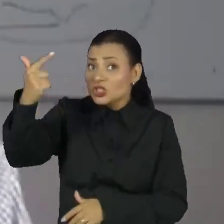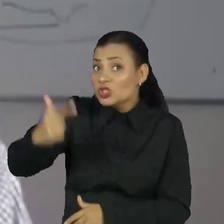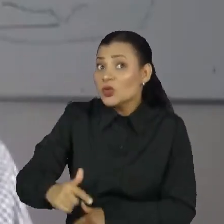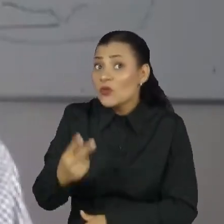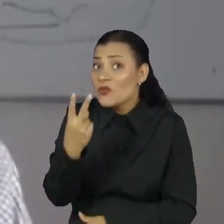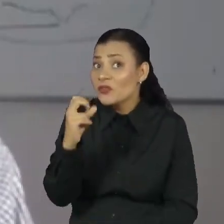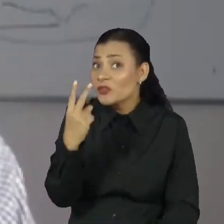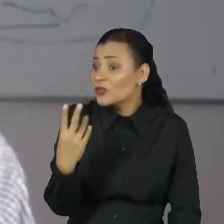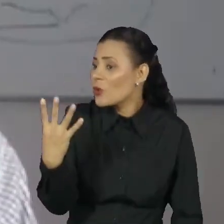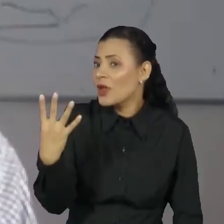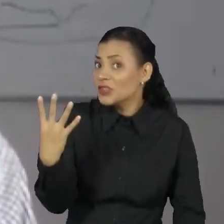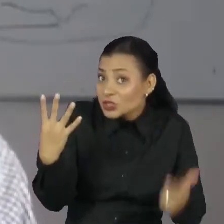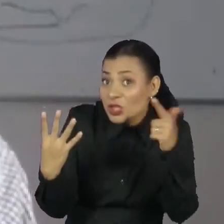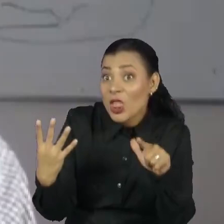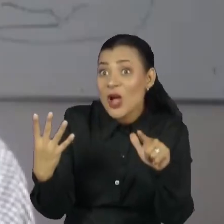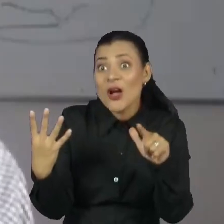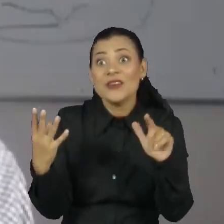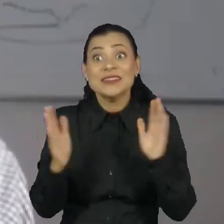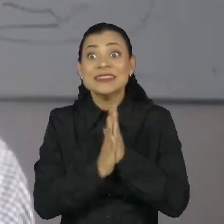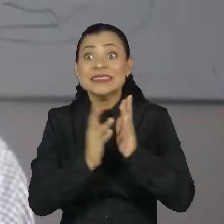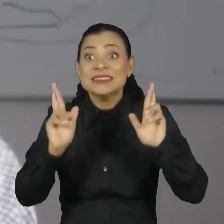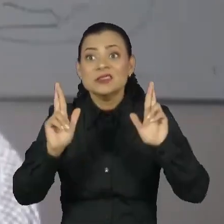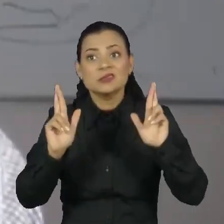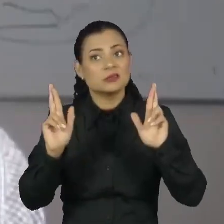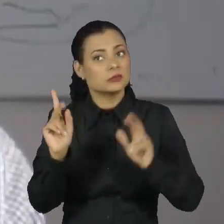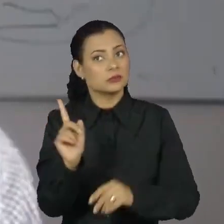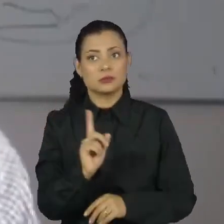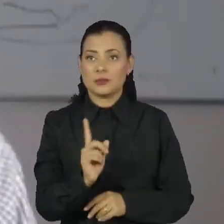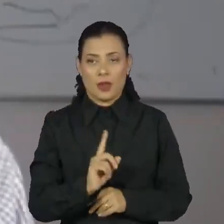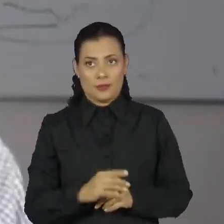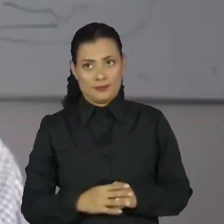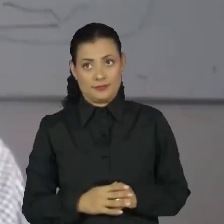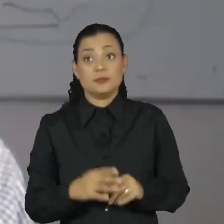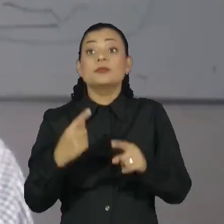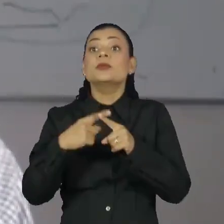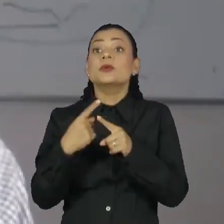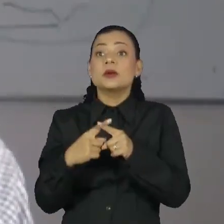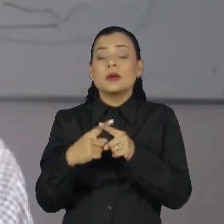novamente agora em 2024. E o grande motivo disso é justamente